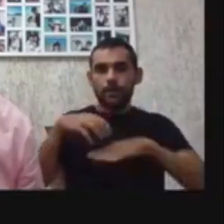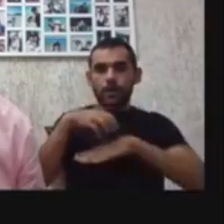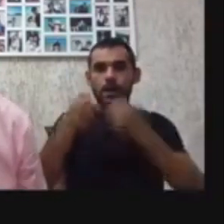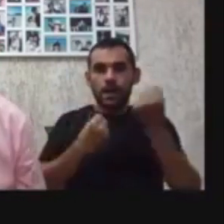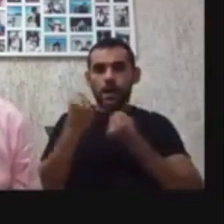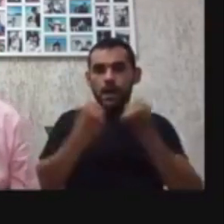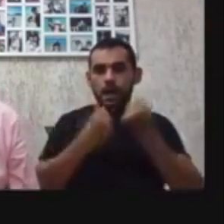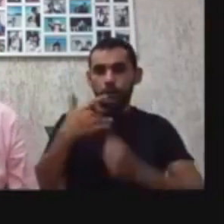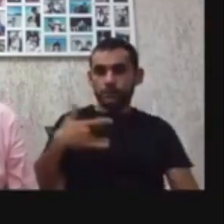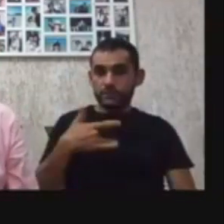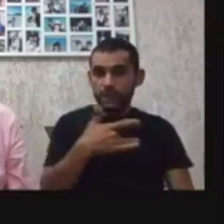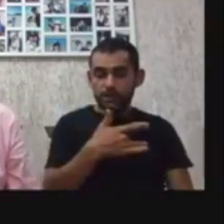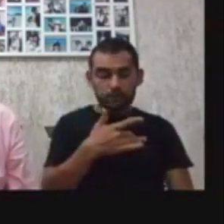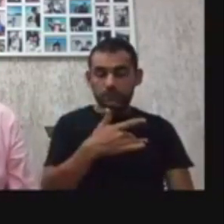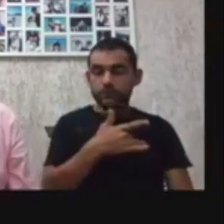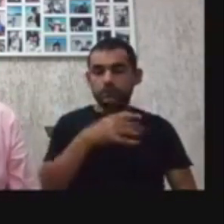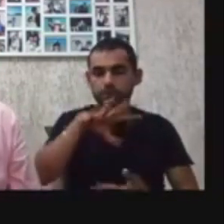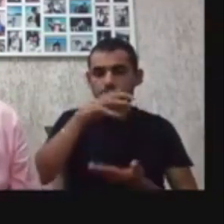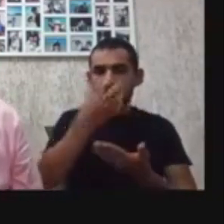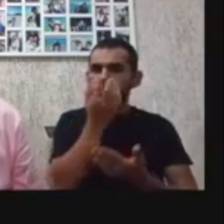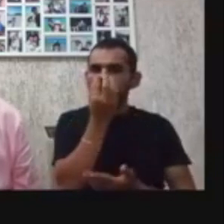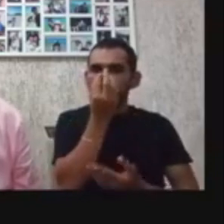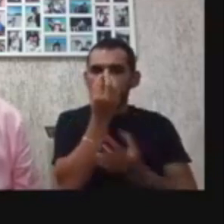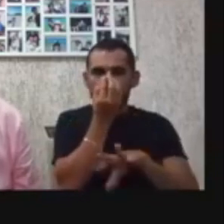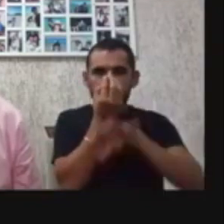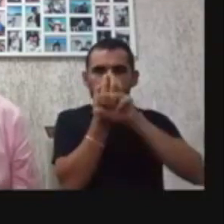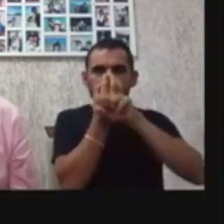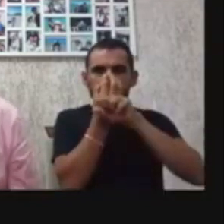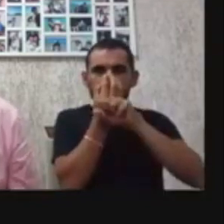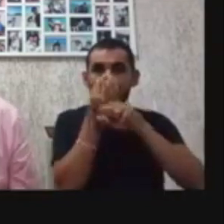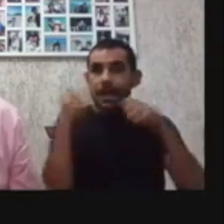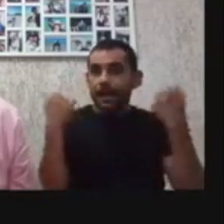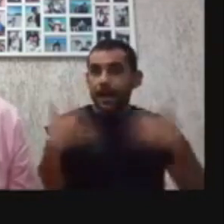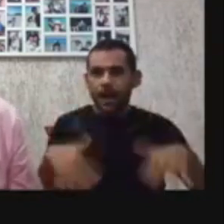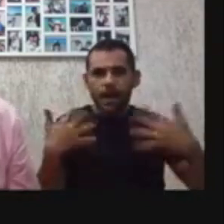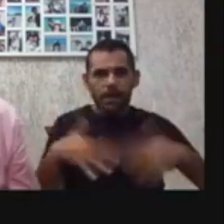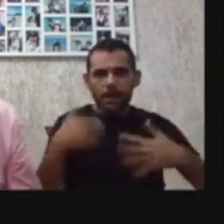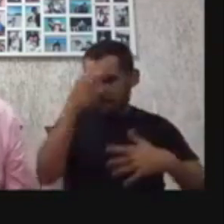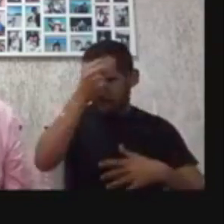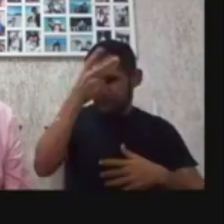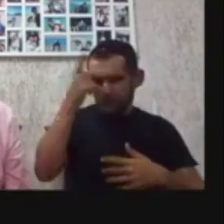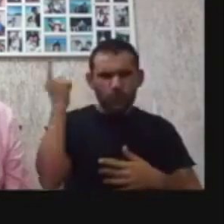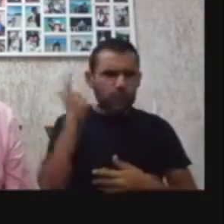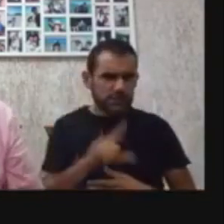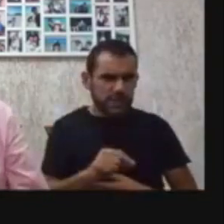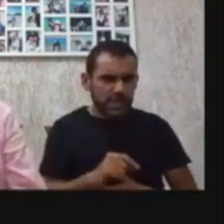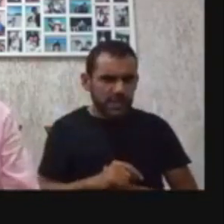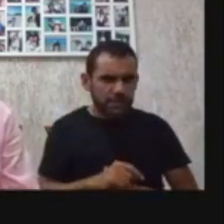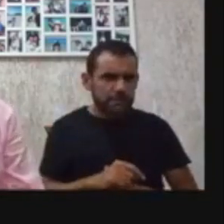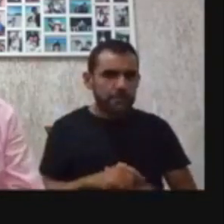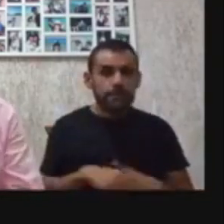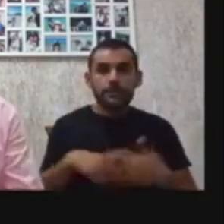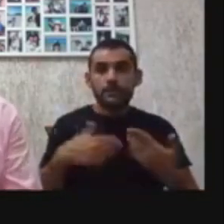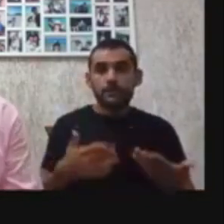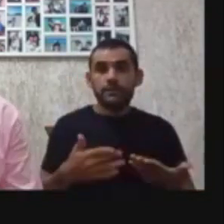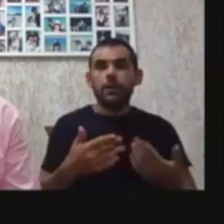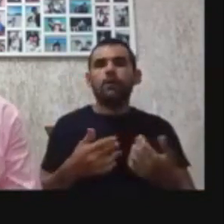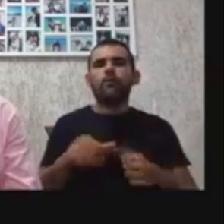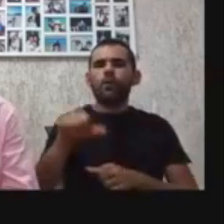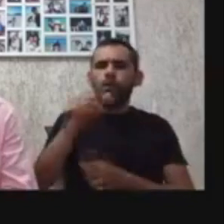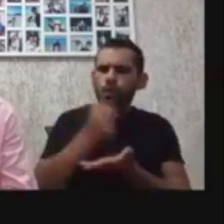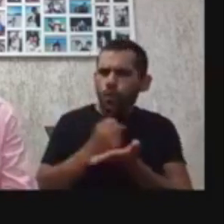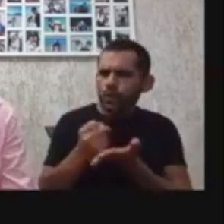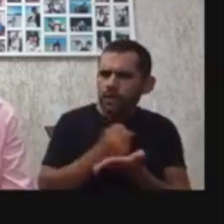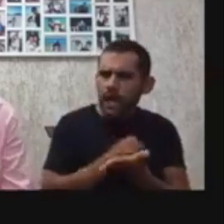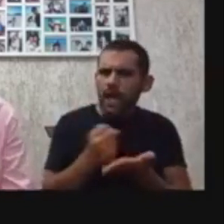semana abastecer o Hospital de Santa Casa? É muito caro. A prefeitura tem condições de manter isso? Então, faça